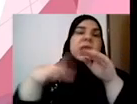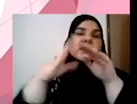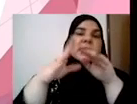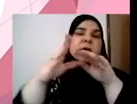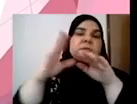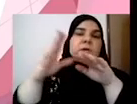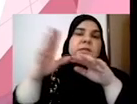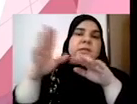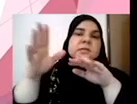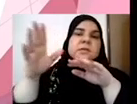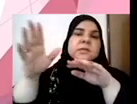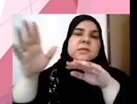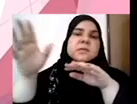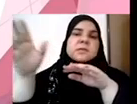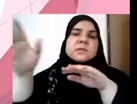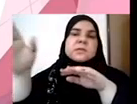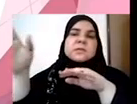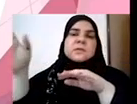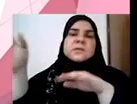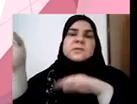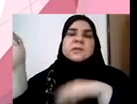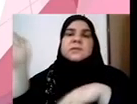23? É